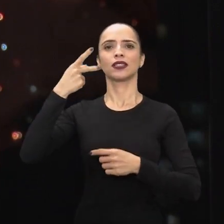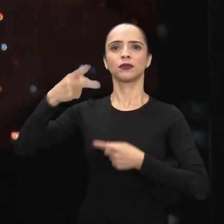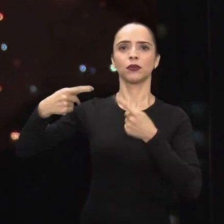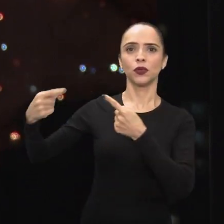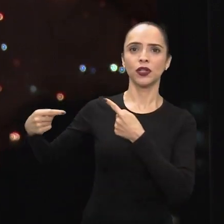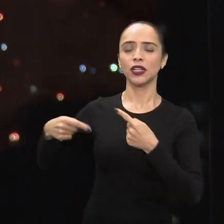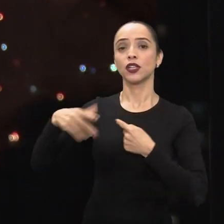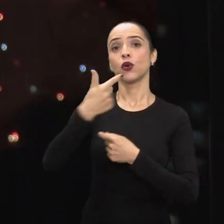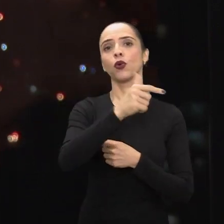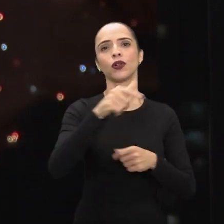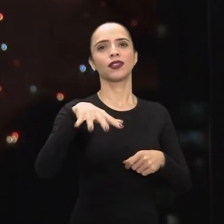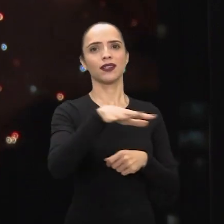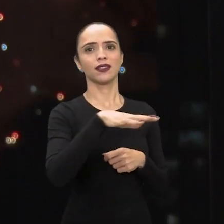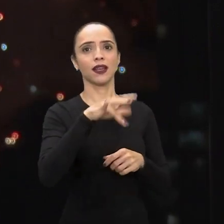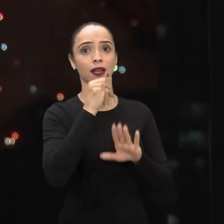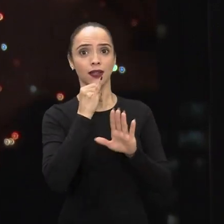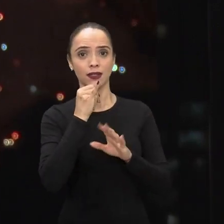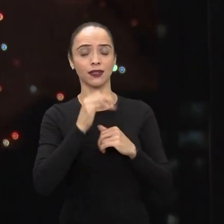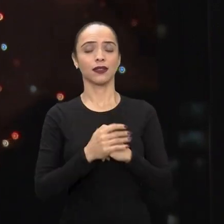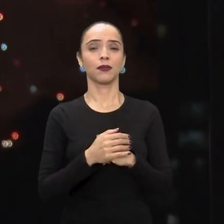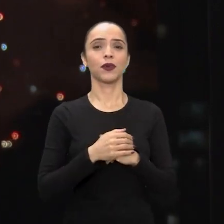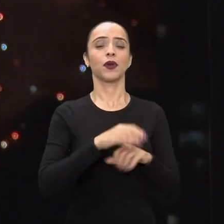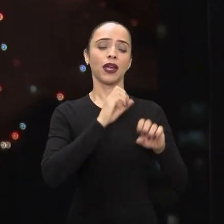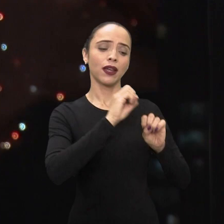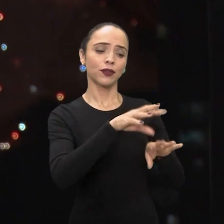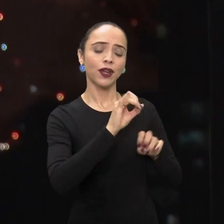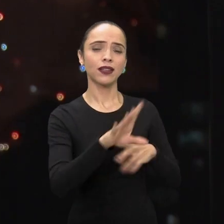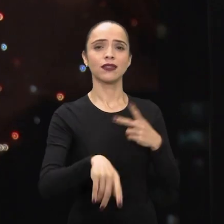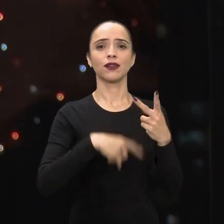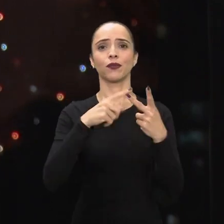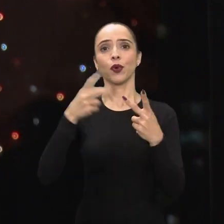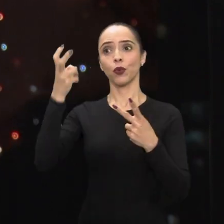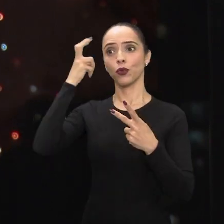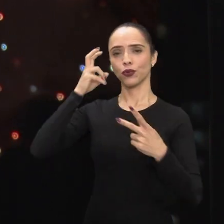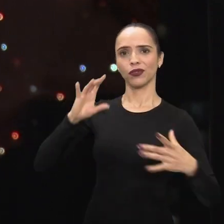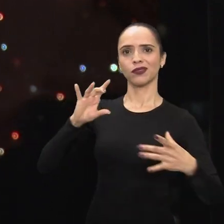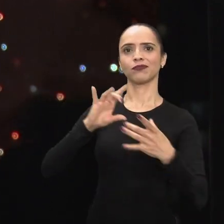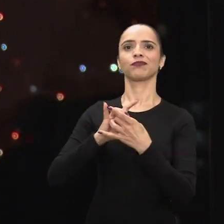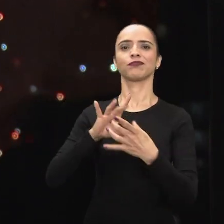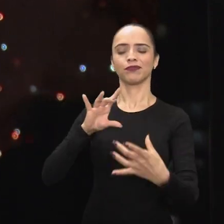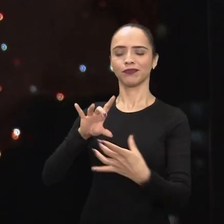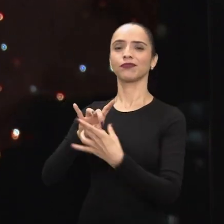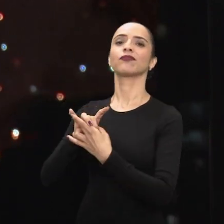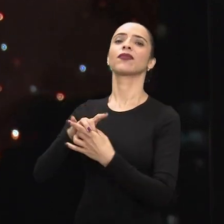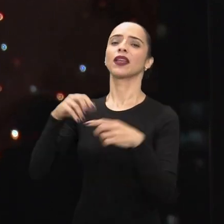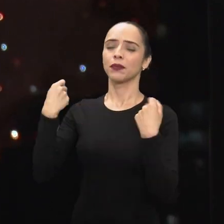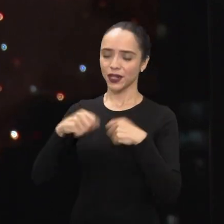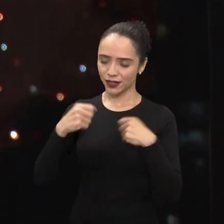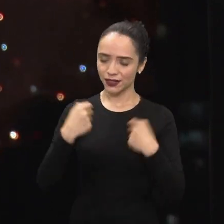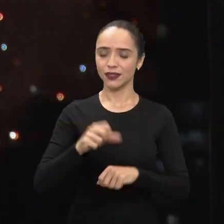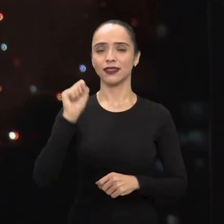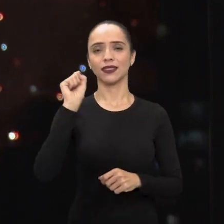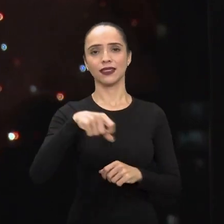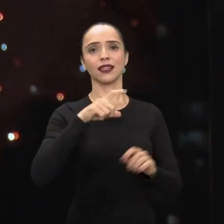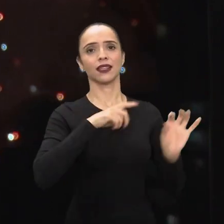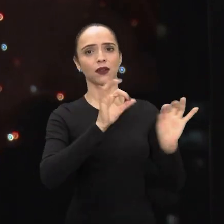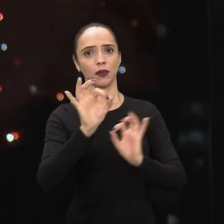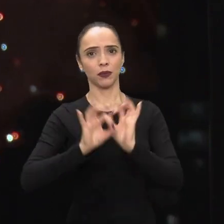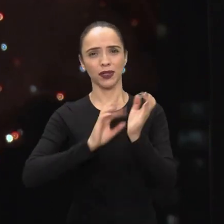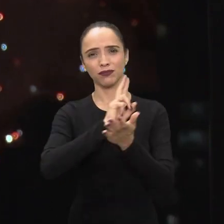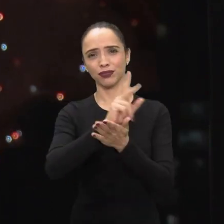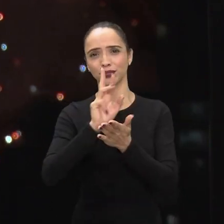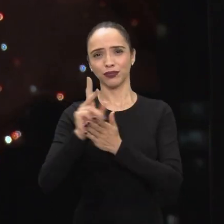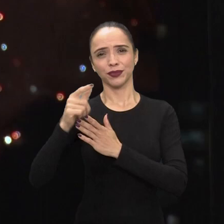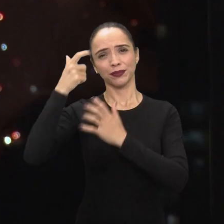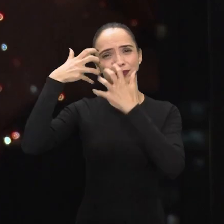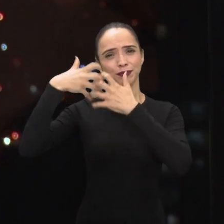né De outras áreas de Educação de Cultura então teria que ser de fato um plano mais abrangente